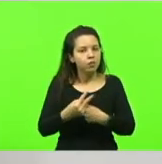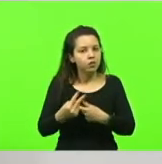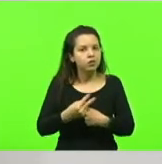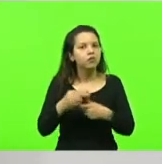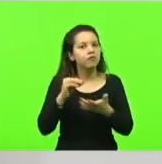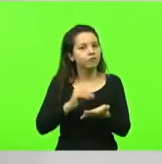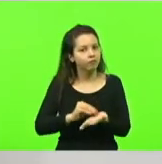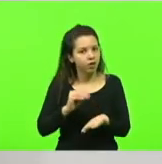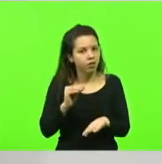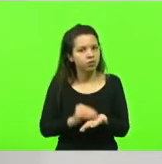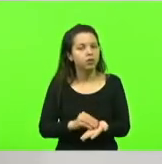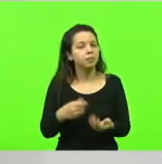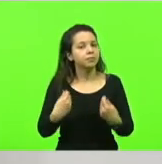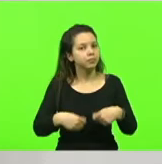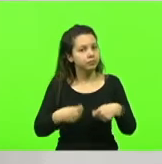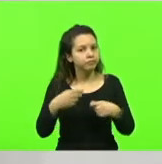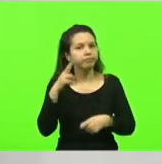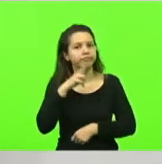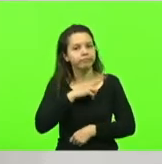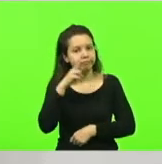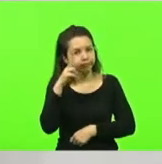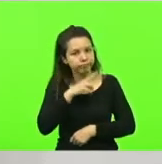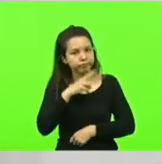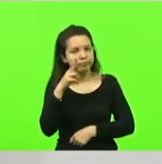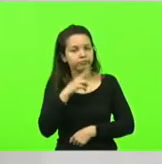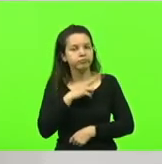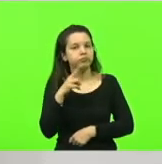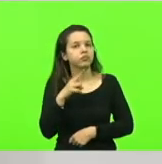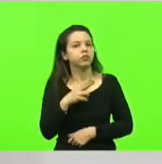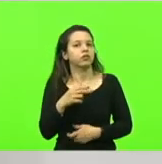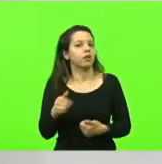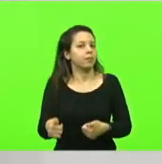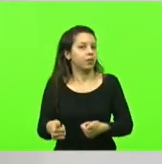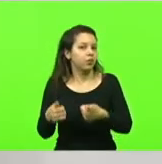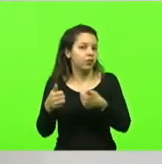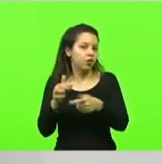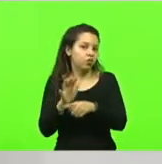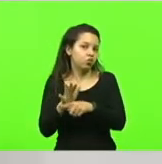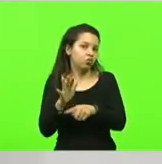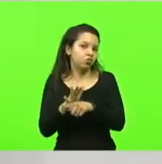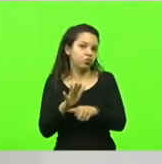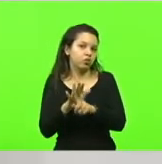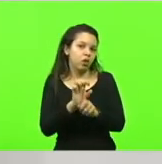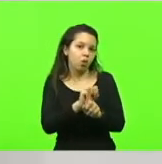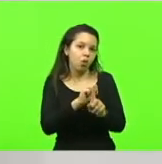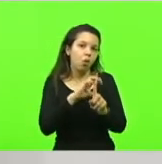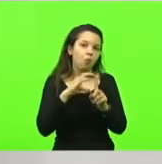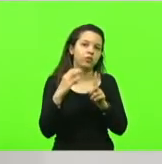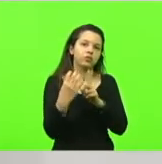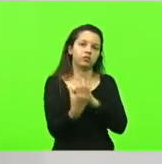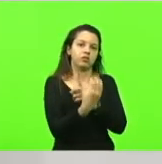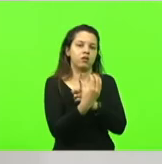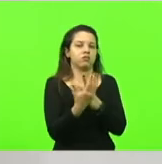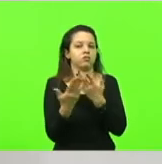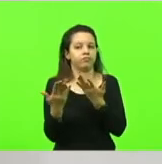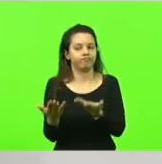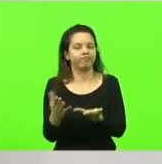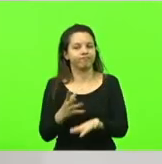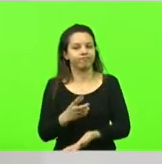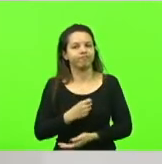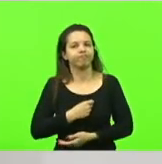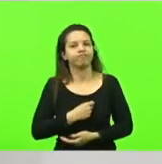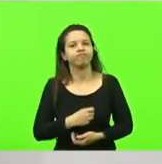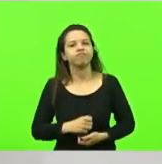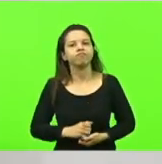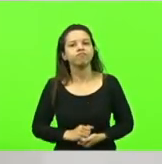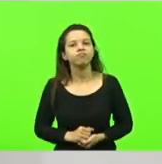urgência ações para a melhoria desse importante serviço à comunidade, esta política pública que é o SAMU. Em junho de 2018, o governo do